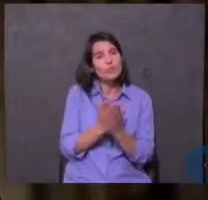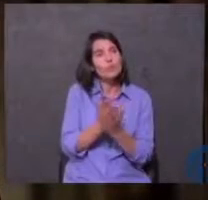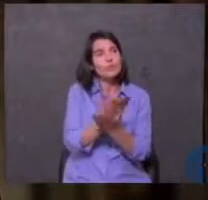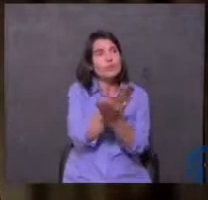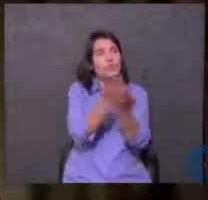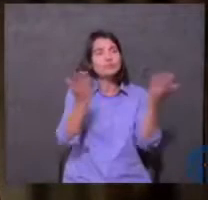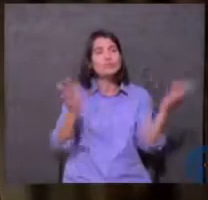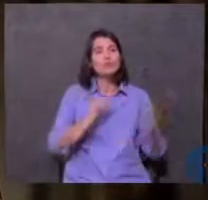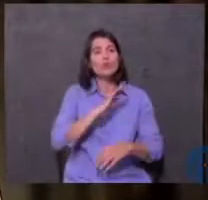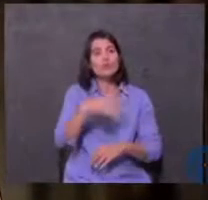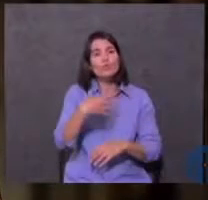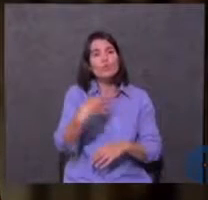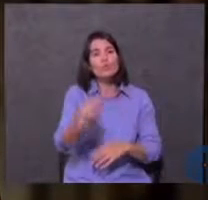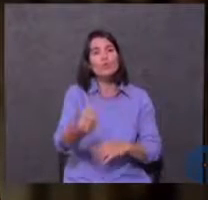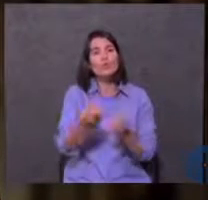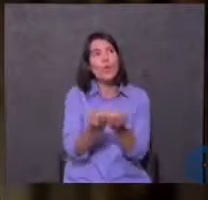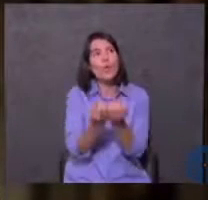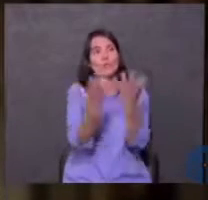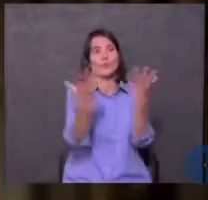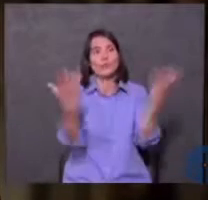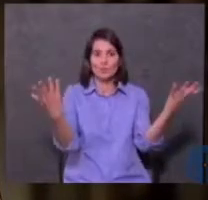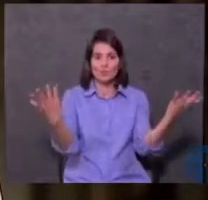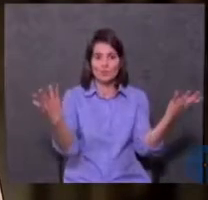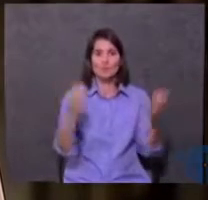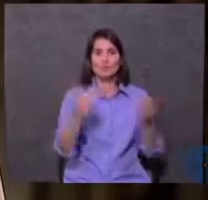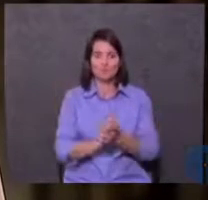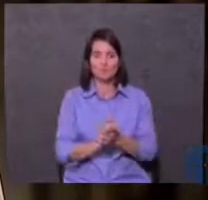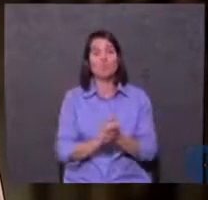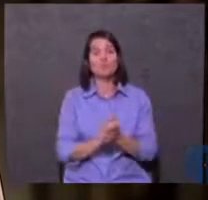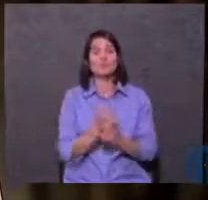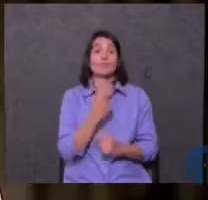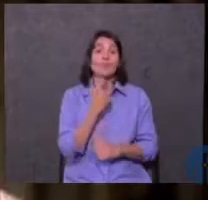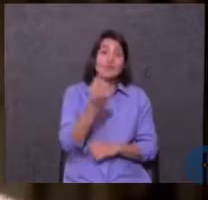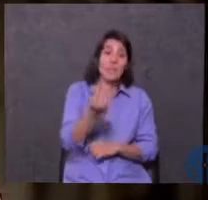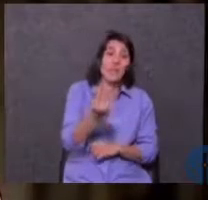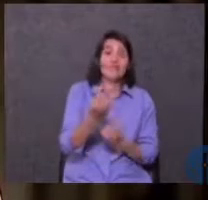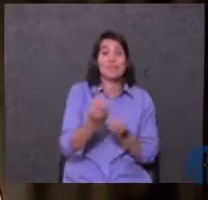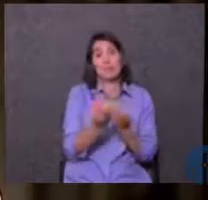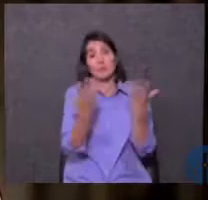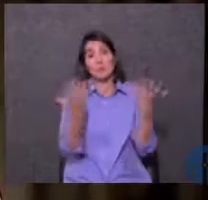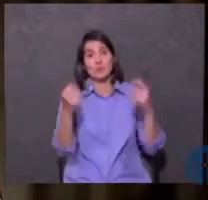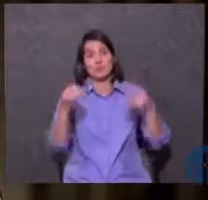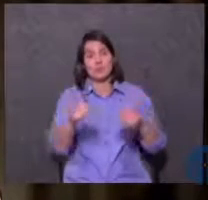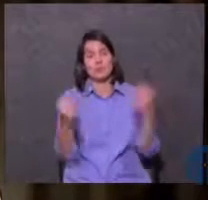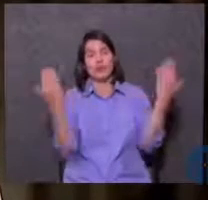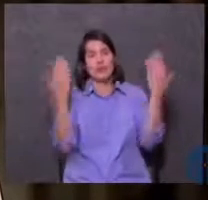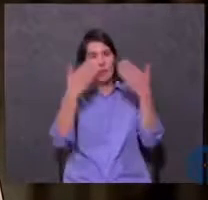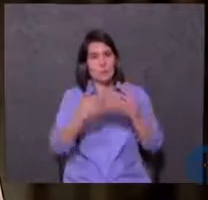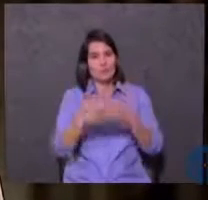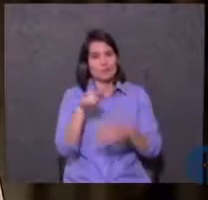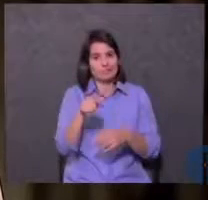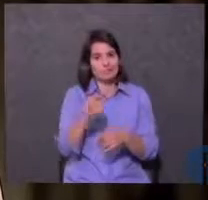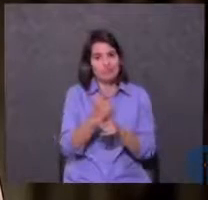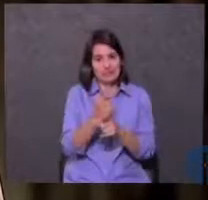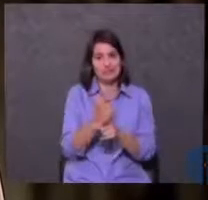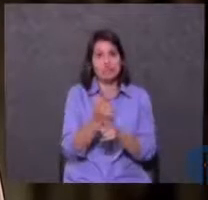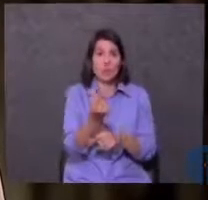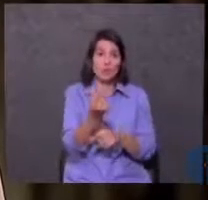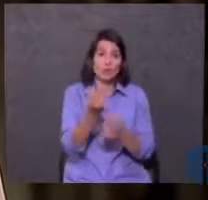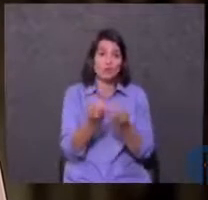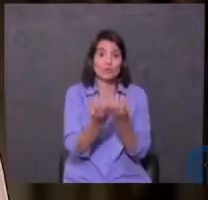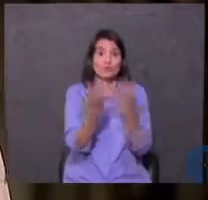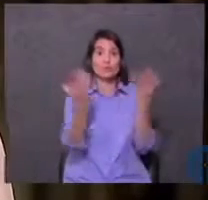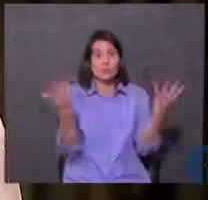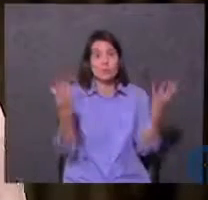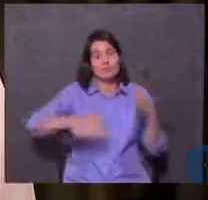mundo. Partilhemos esta luz para que nesta noite essa mesma luz ilumine a